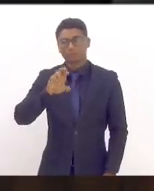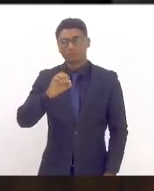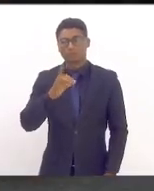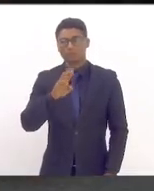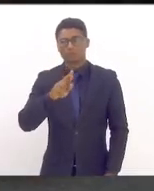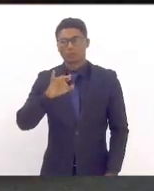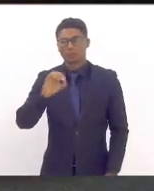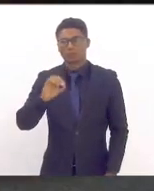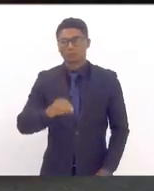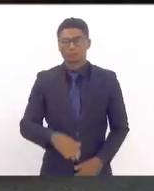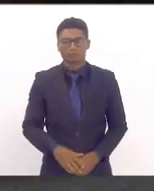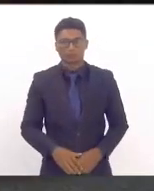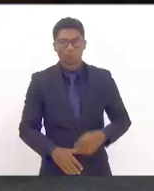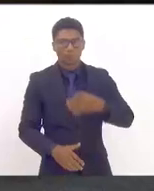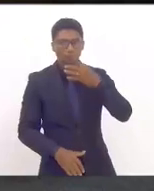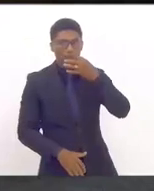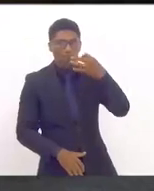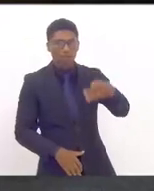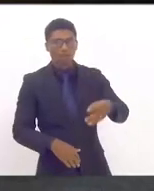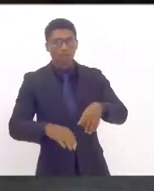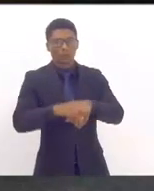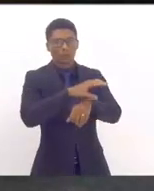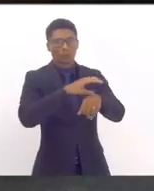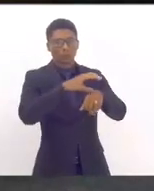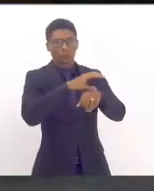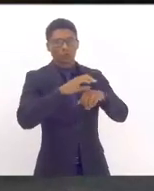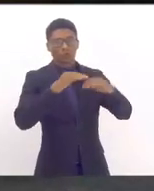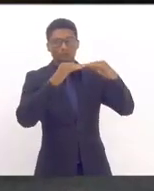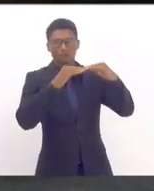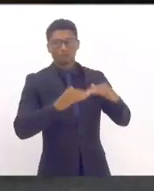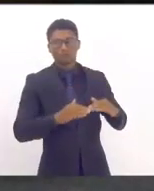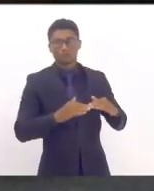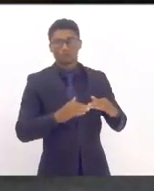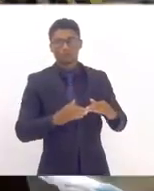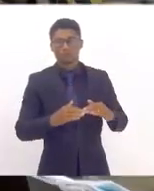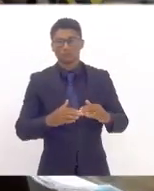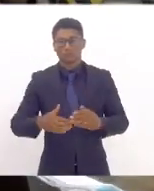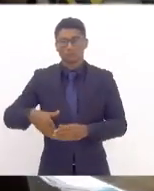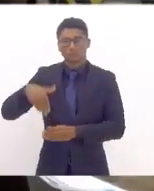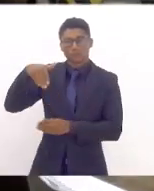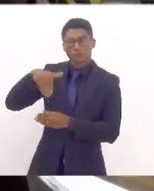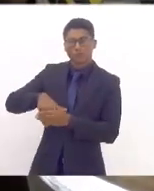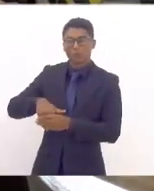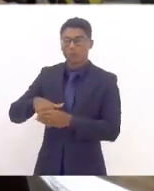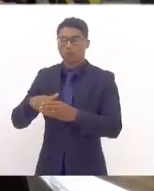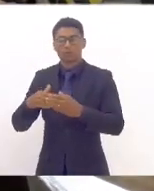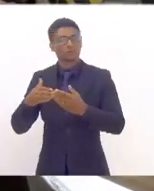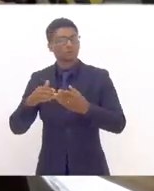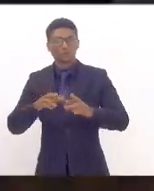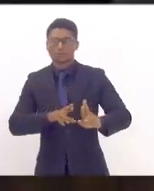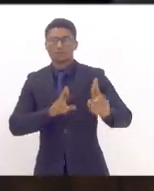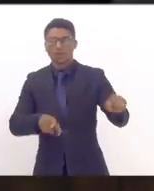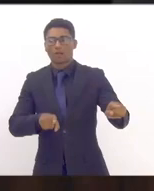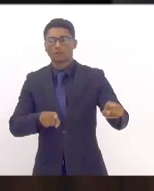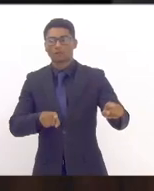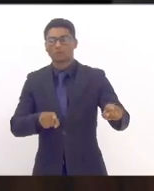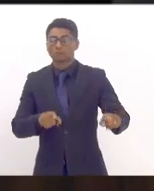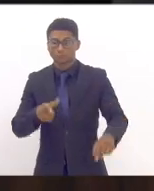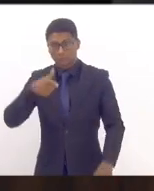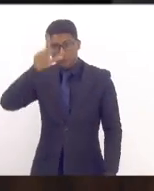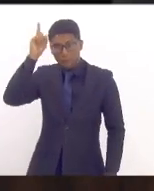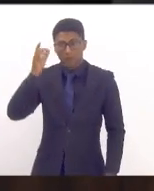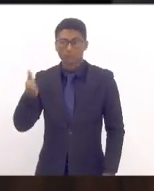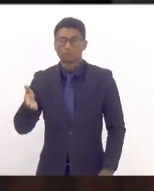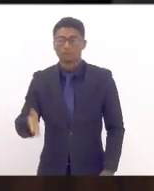se o presidente parecer pela constitucionalidade voto de ver gente Deputado Luiz Paulo voto